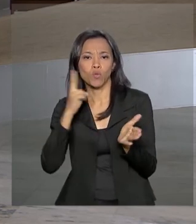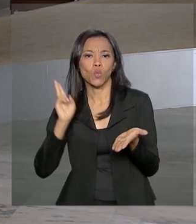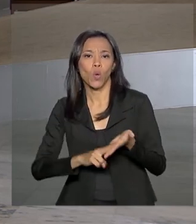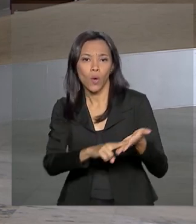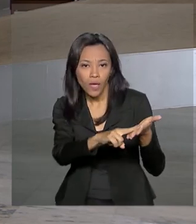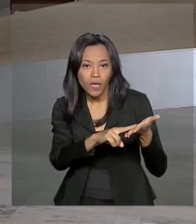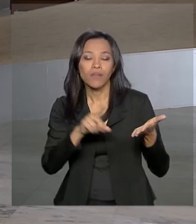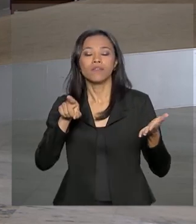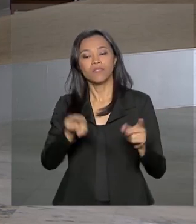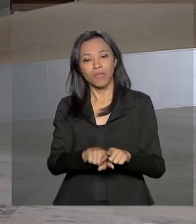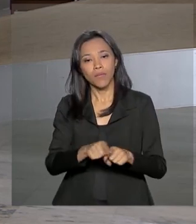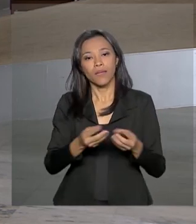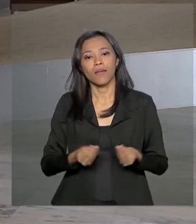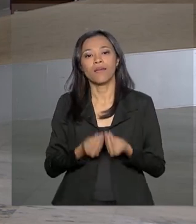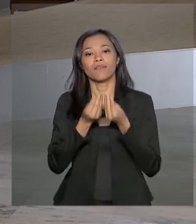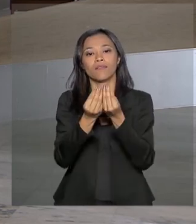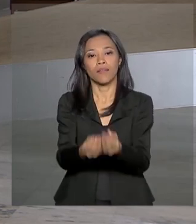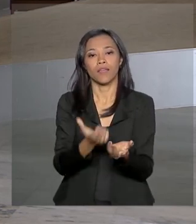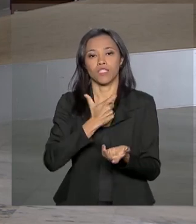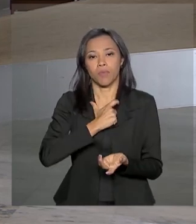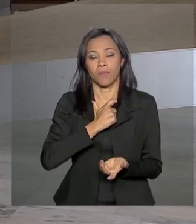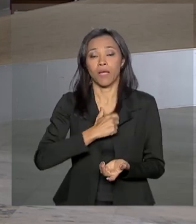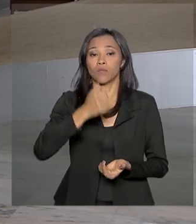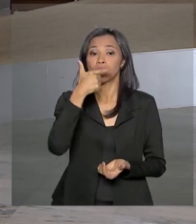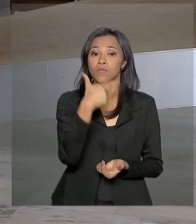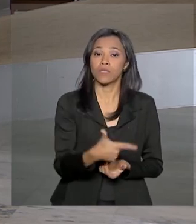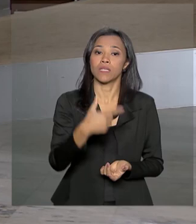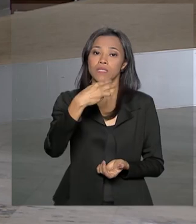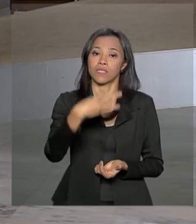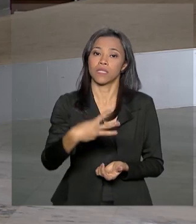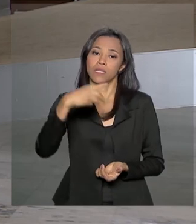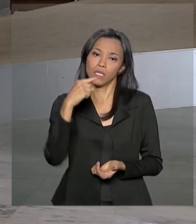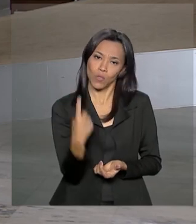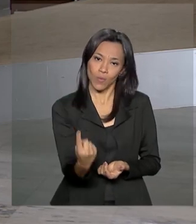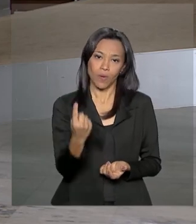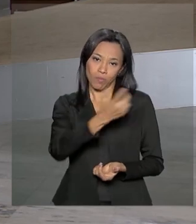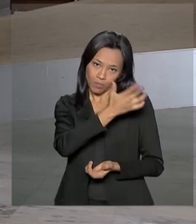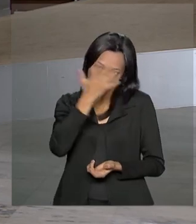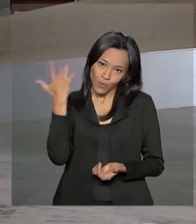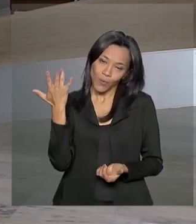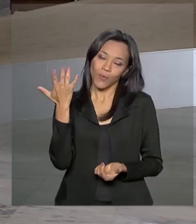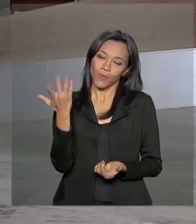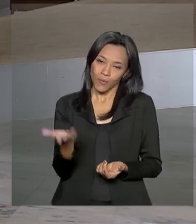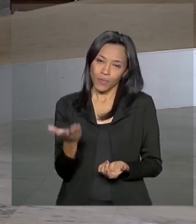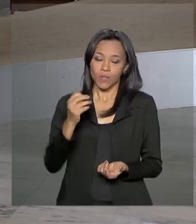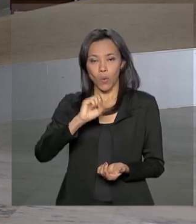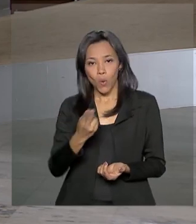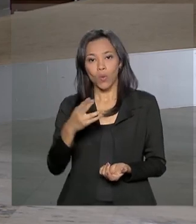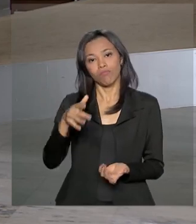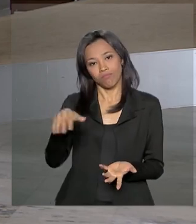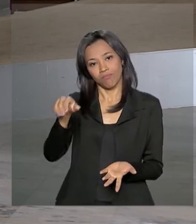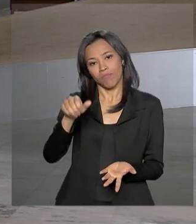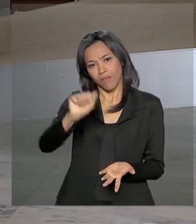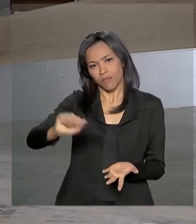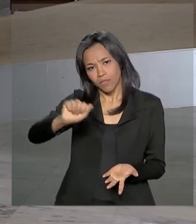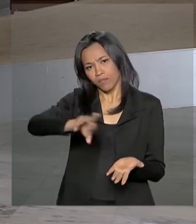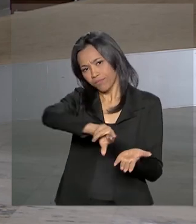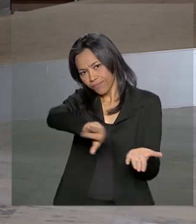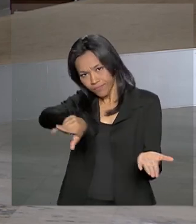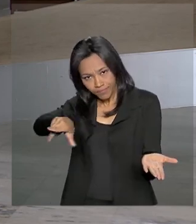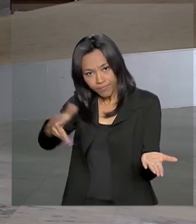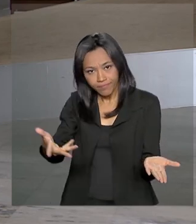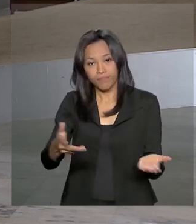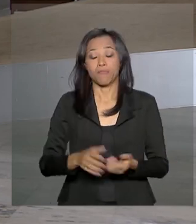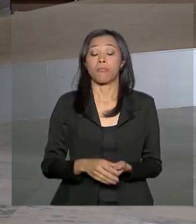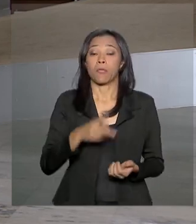ordem do mérito da defesa a 231 personalidades ou entidades o presidente a emocionar vai